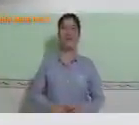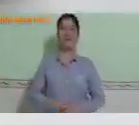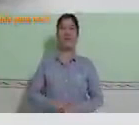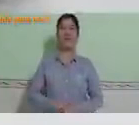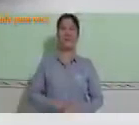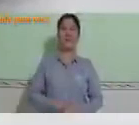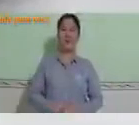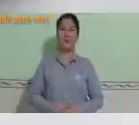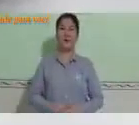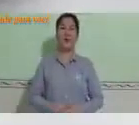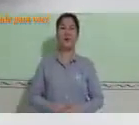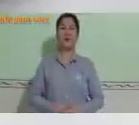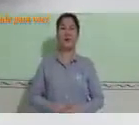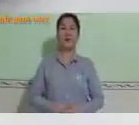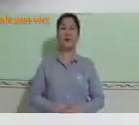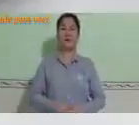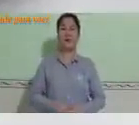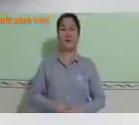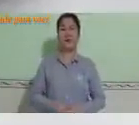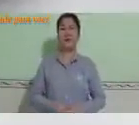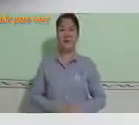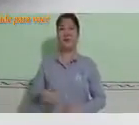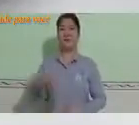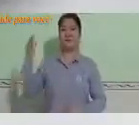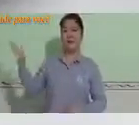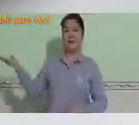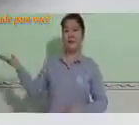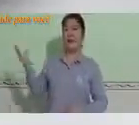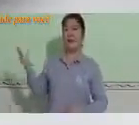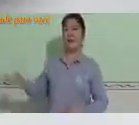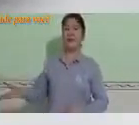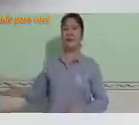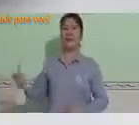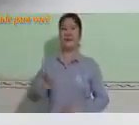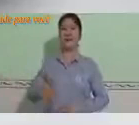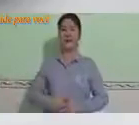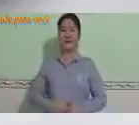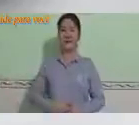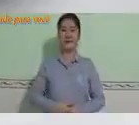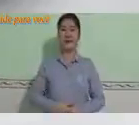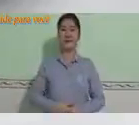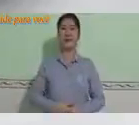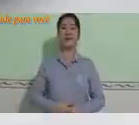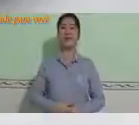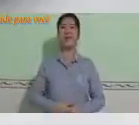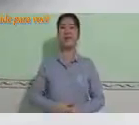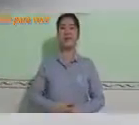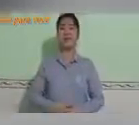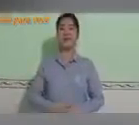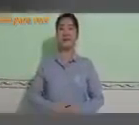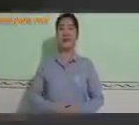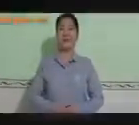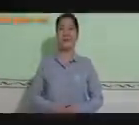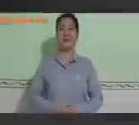Existem várias bombas elétricas diferentes para a venda, que podem ter várias modalidades disponíveis, como o ajuste